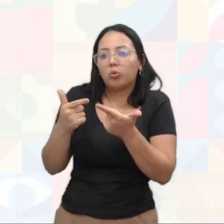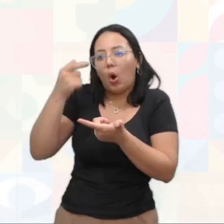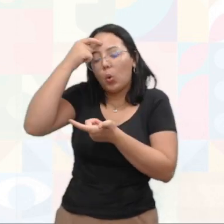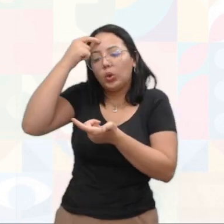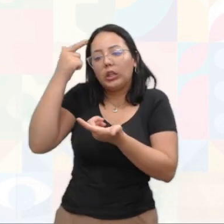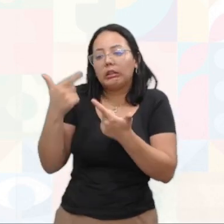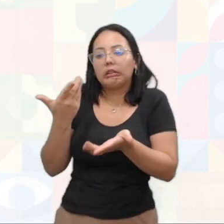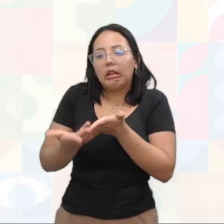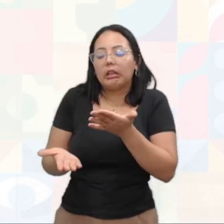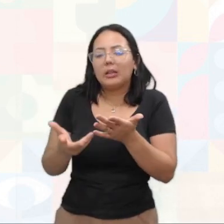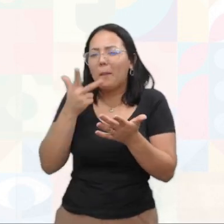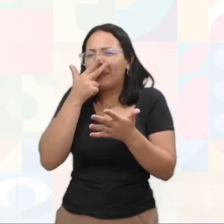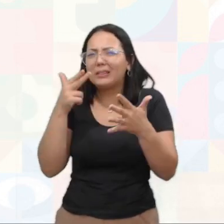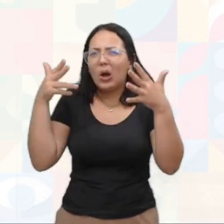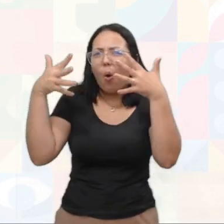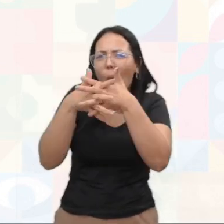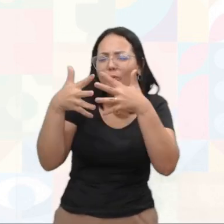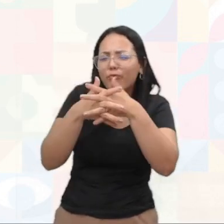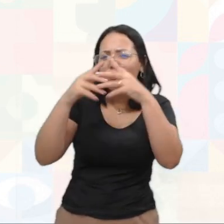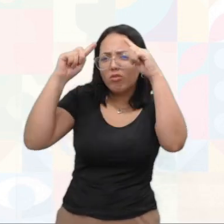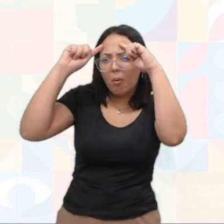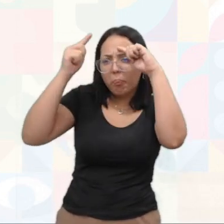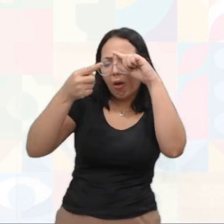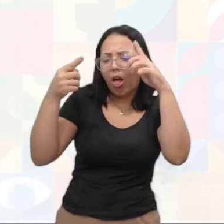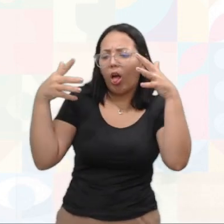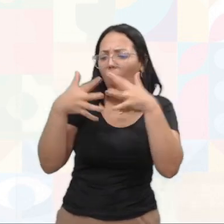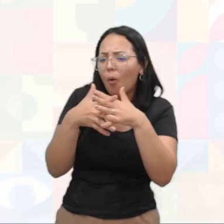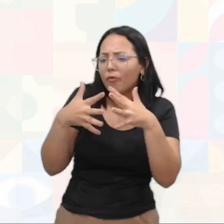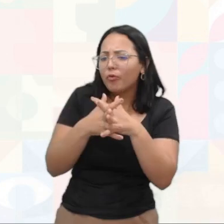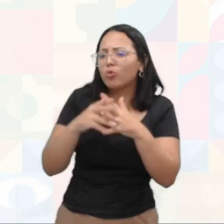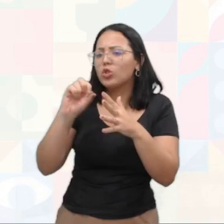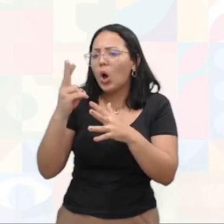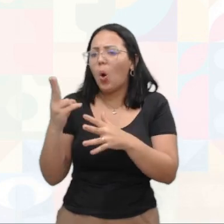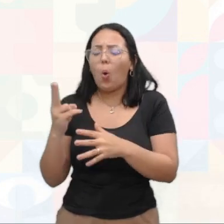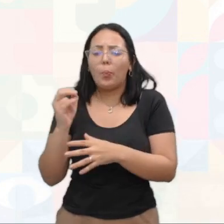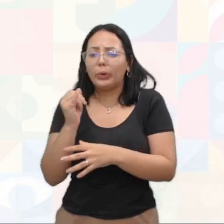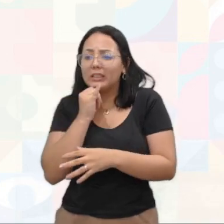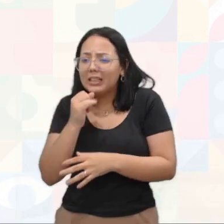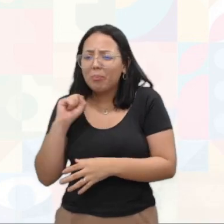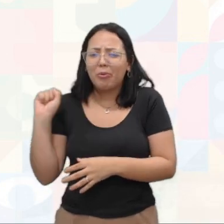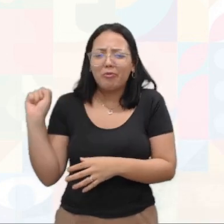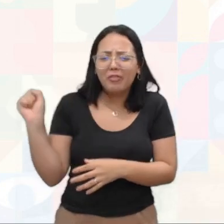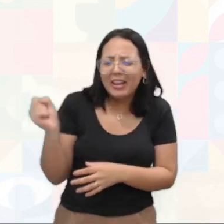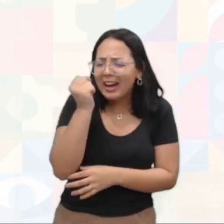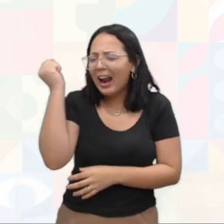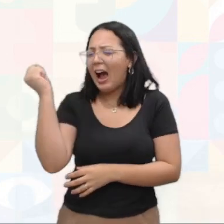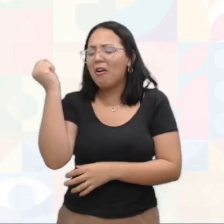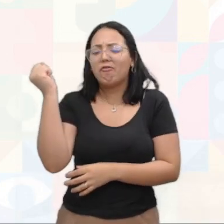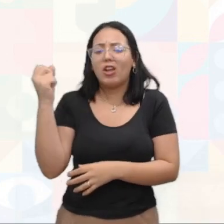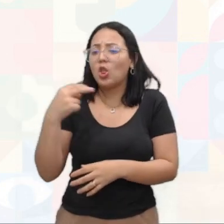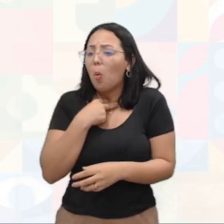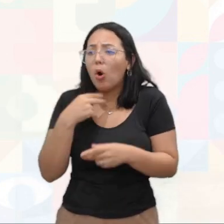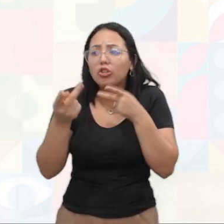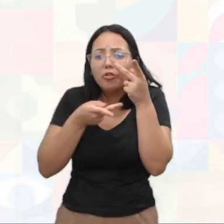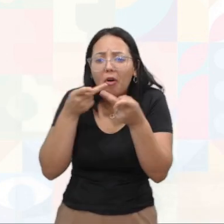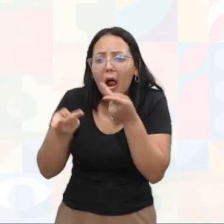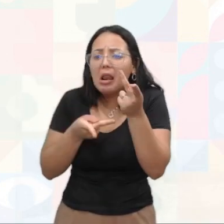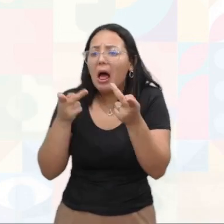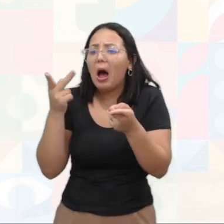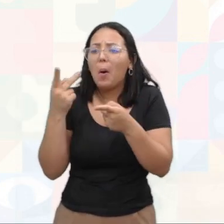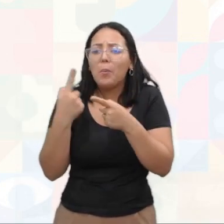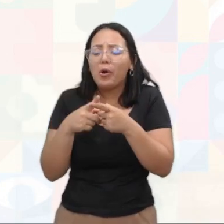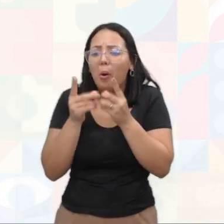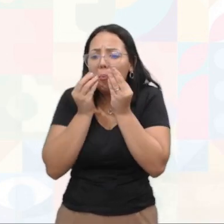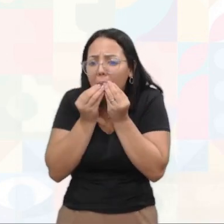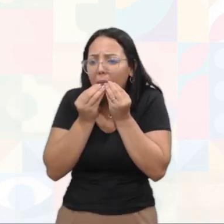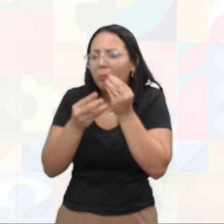vítima está confusa ou gravemente ferida a ponto de não poder, ela não vai conseguir verbalizar, ela não vai conseguir